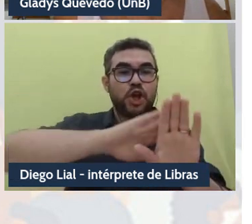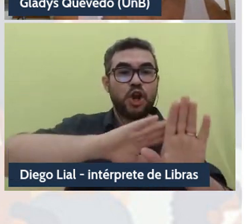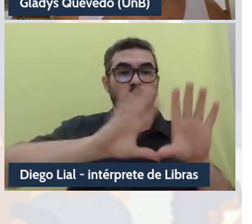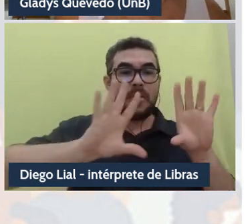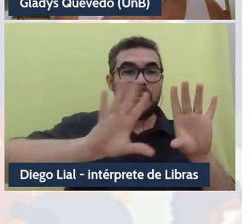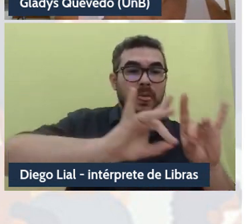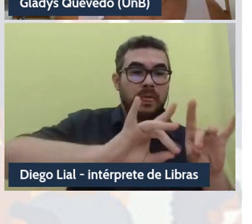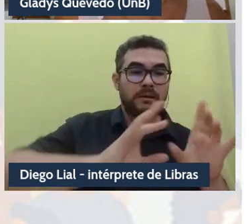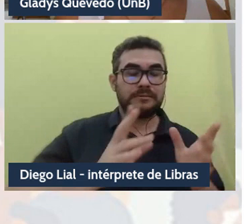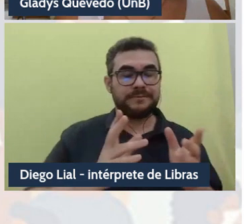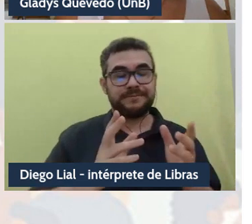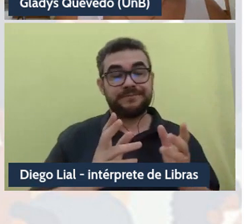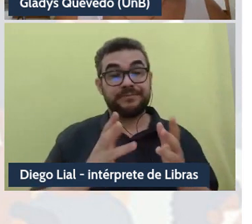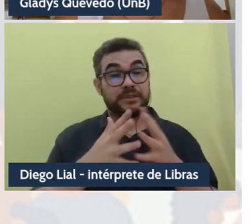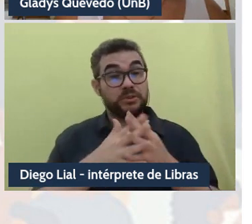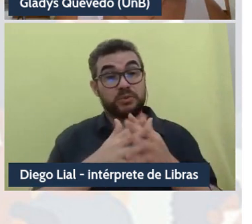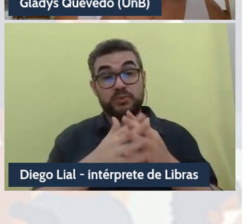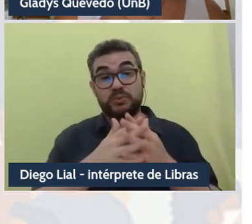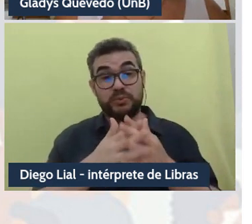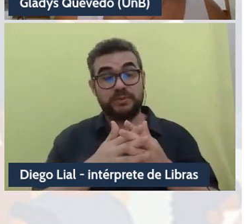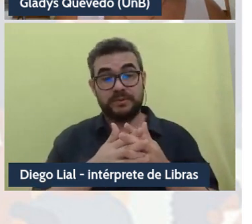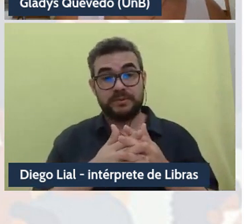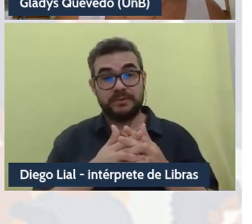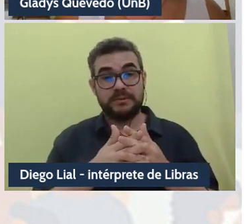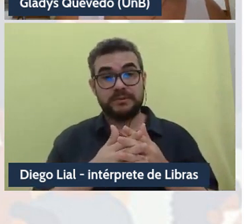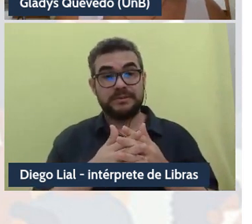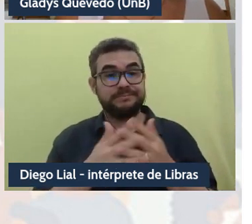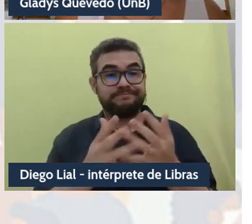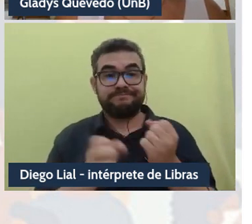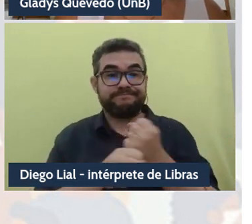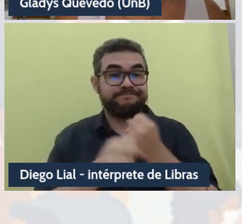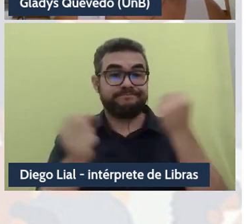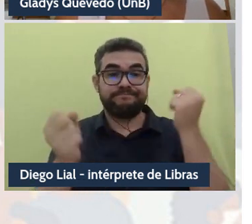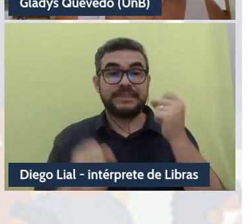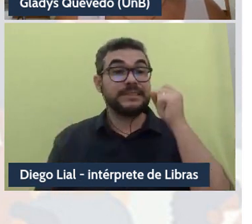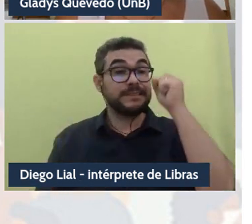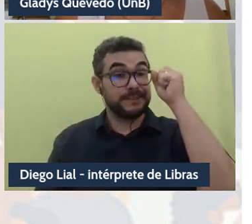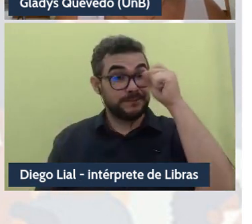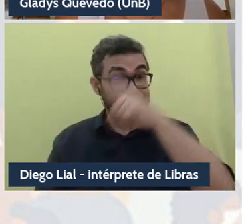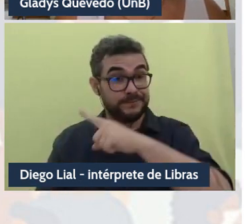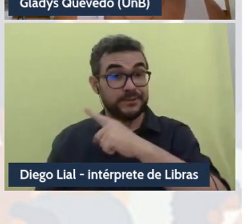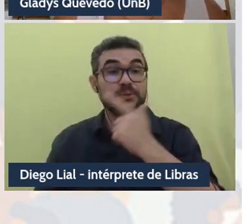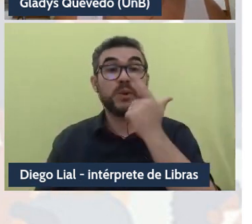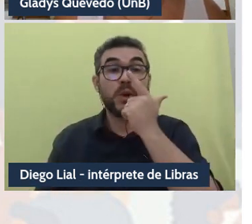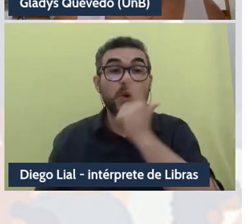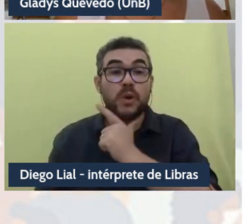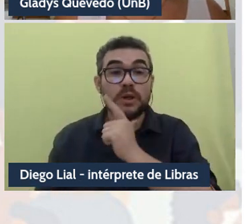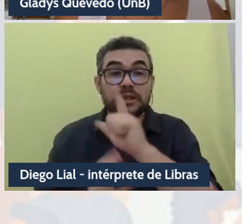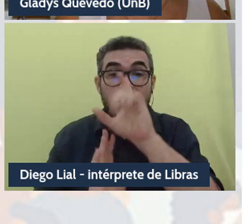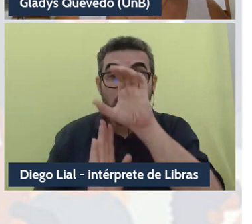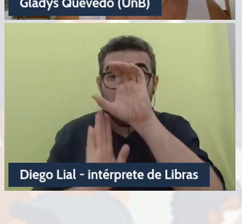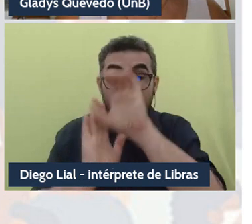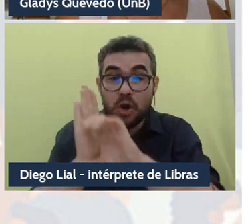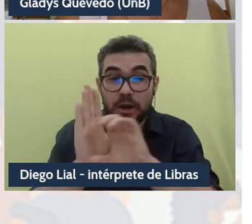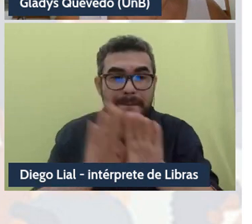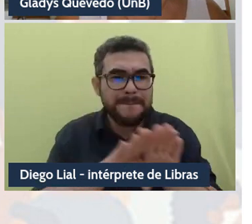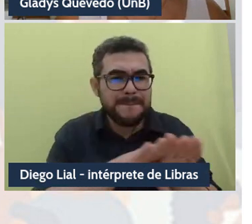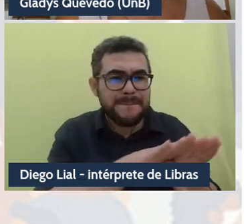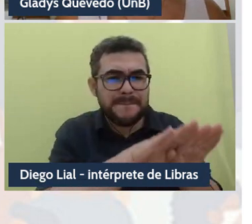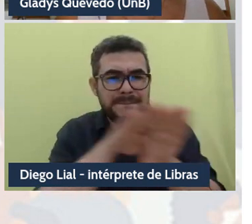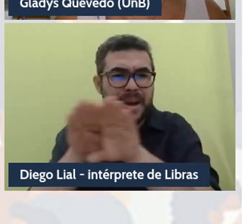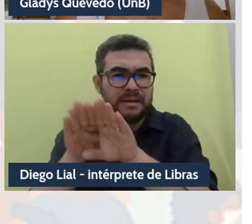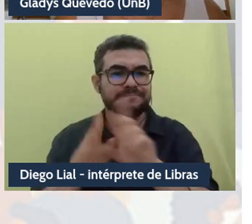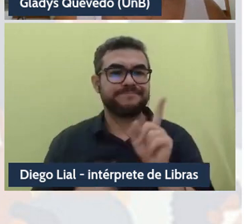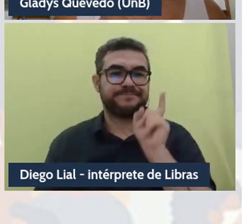muito difícil a gente ter um currículo nacional padronizado, né? Fica muito difícil a